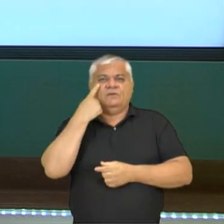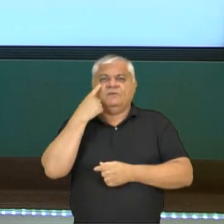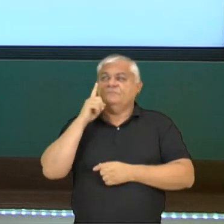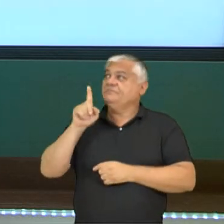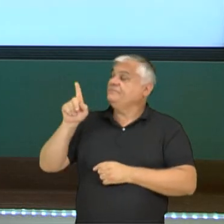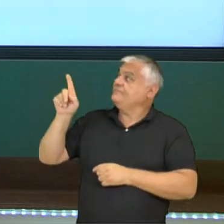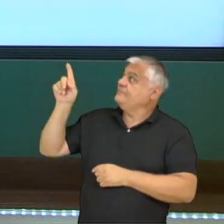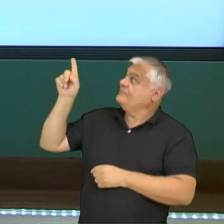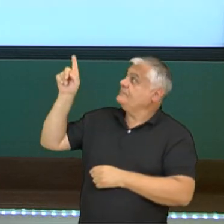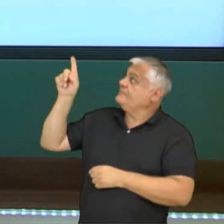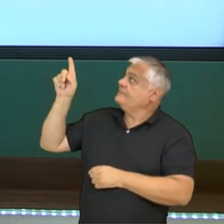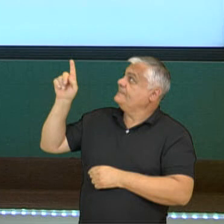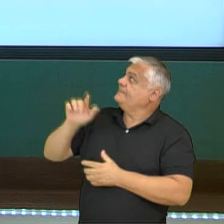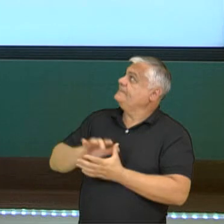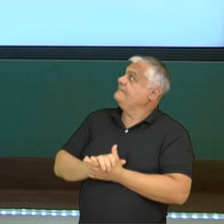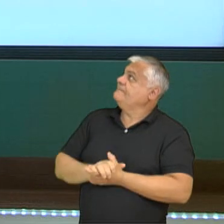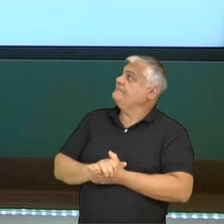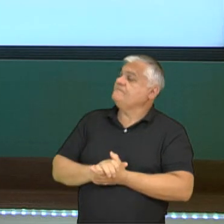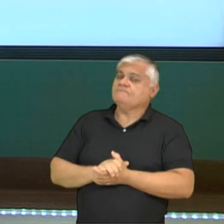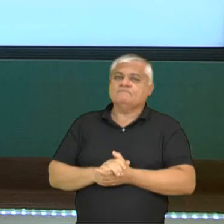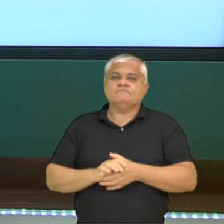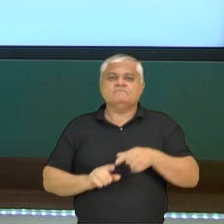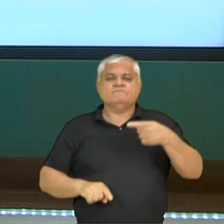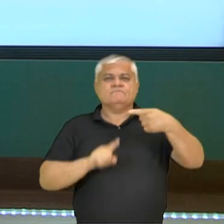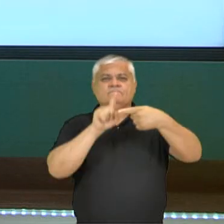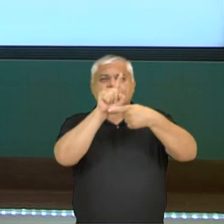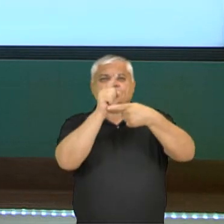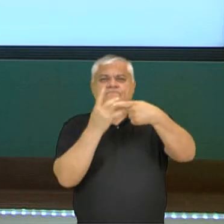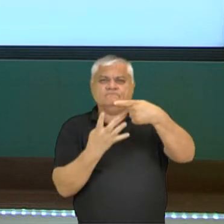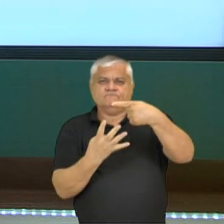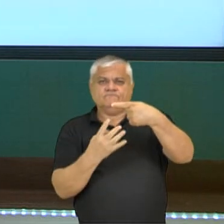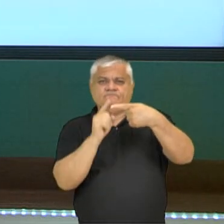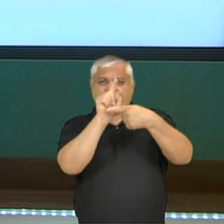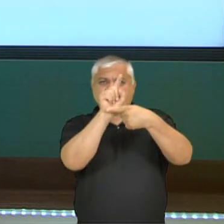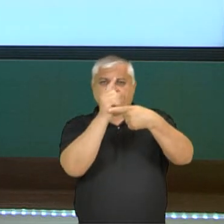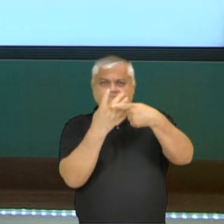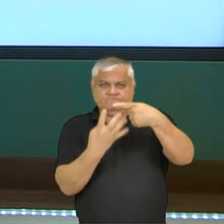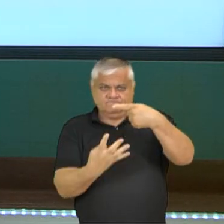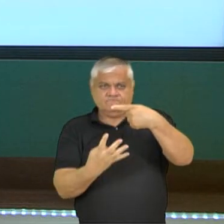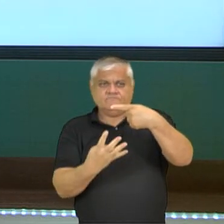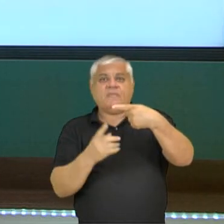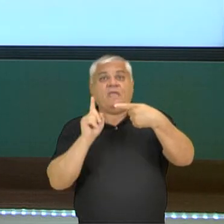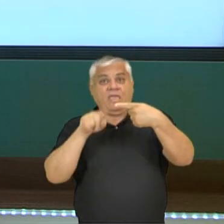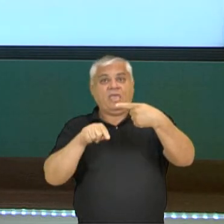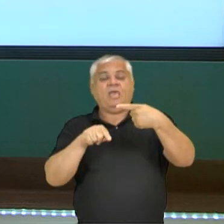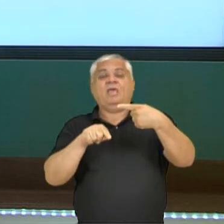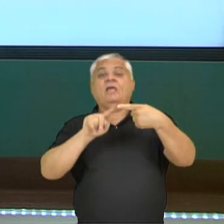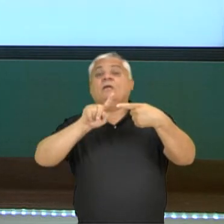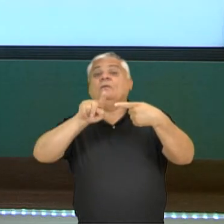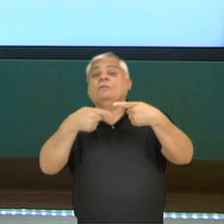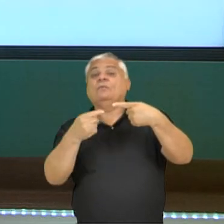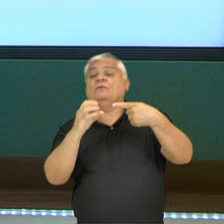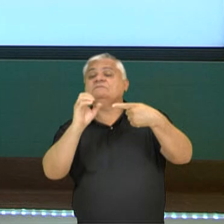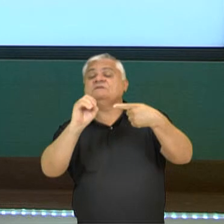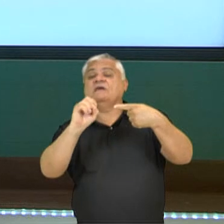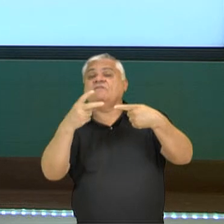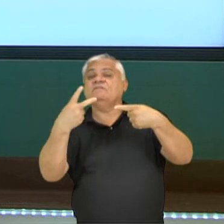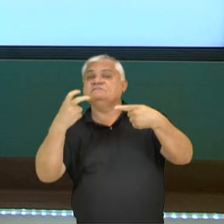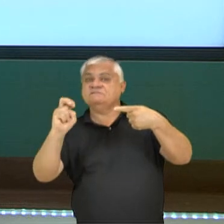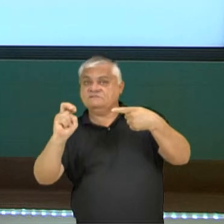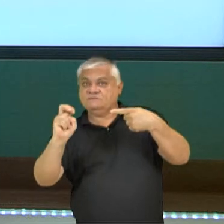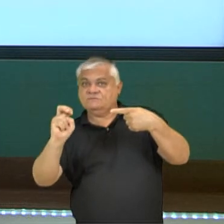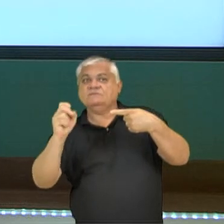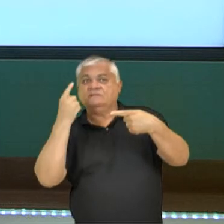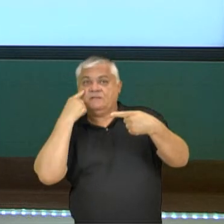exemplo, olha só, eu tenho 1/4. 1/4 está representado na forma decimal e na forma